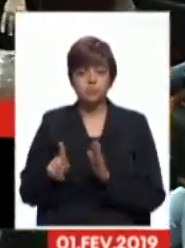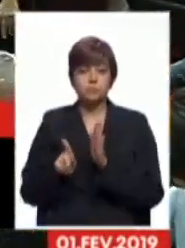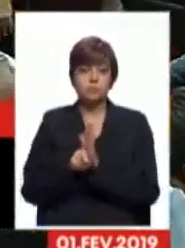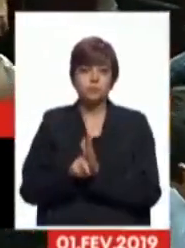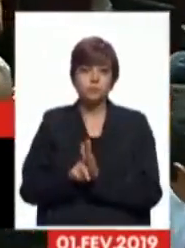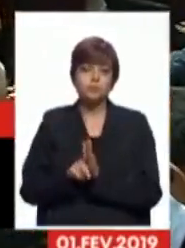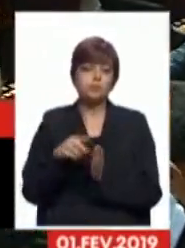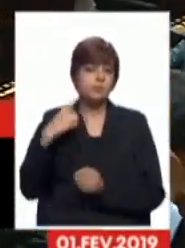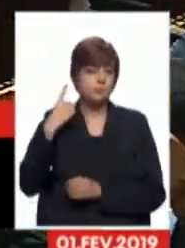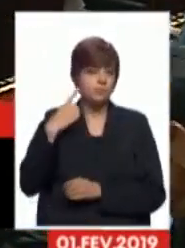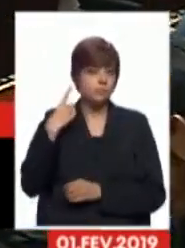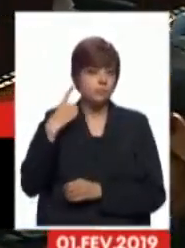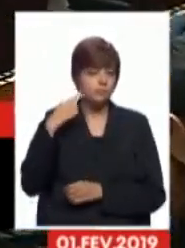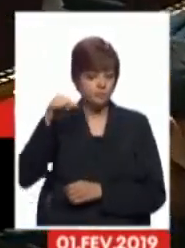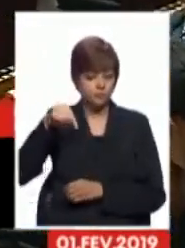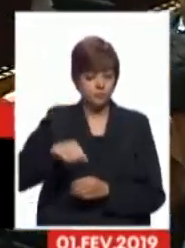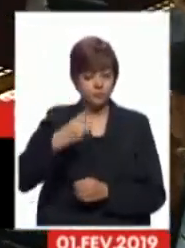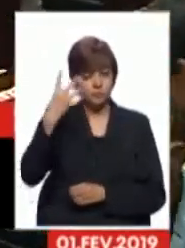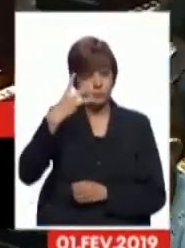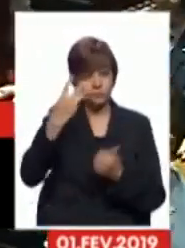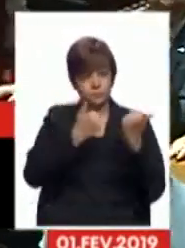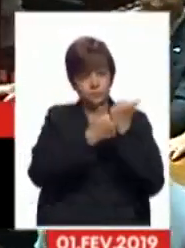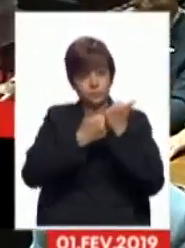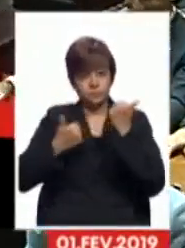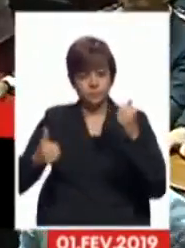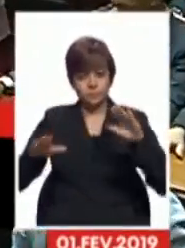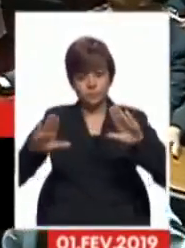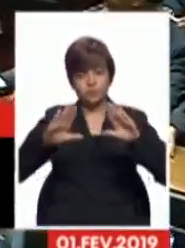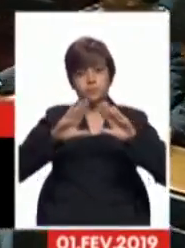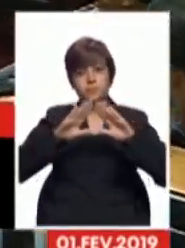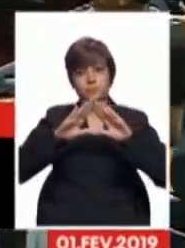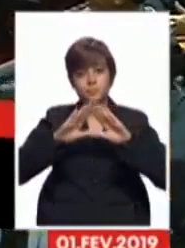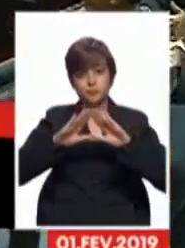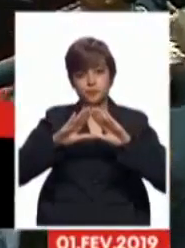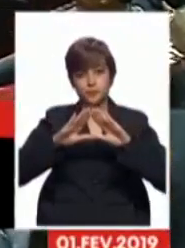cargo de terceiro vice-presidente da mesa da Assembleia.